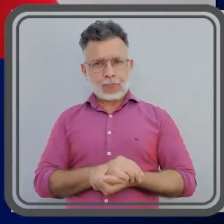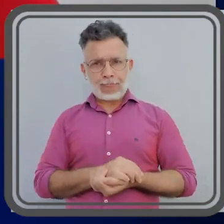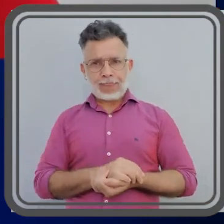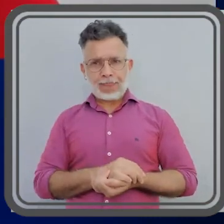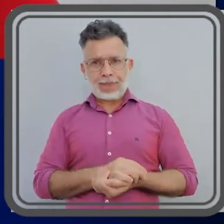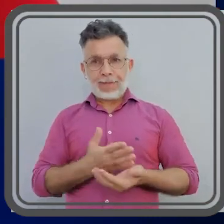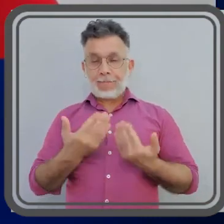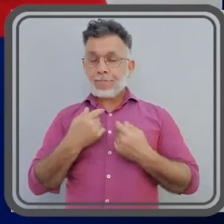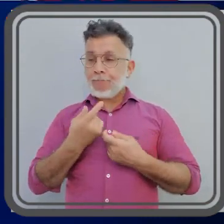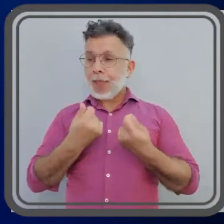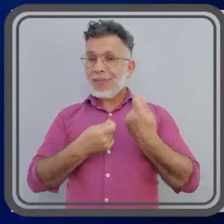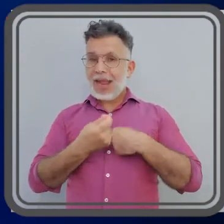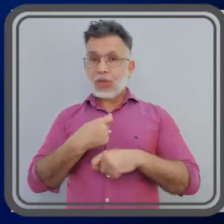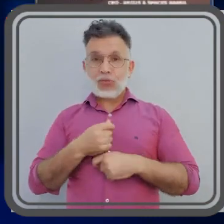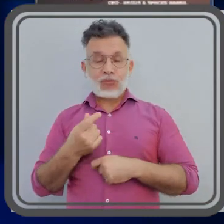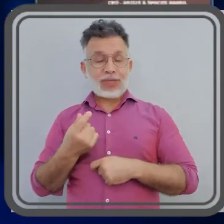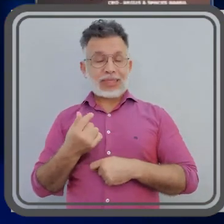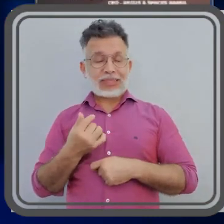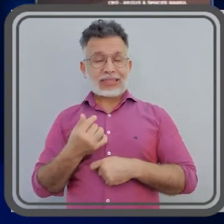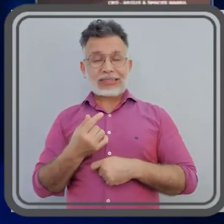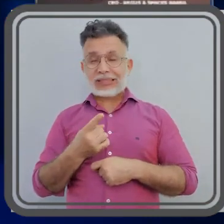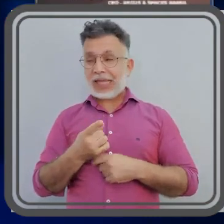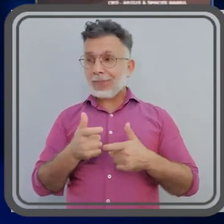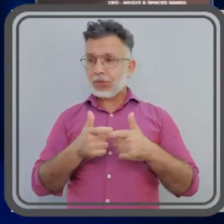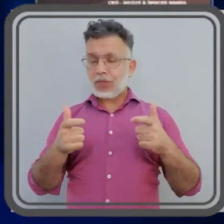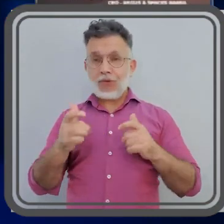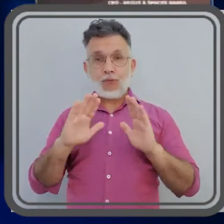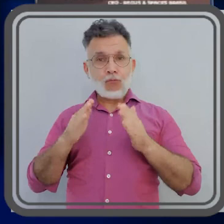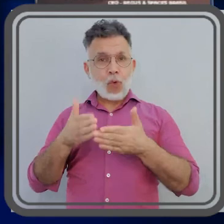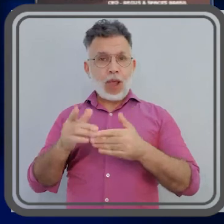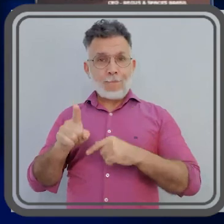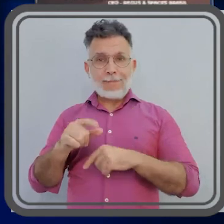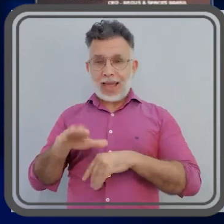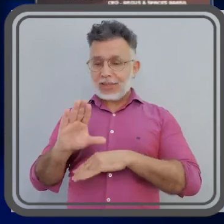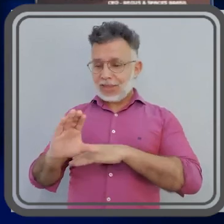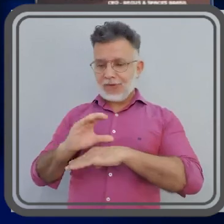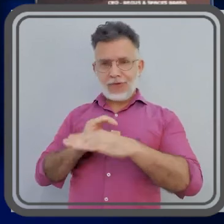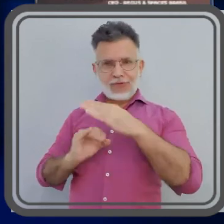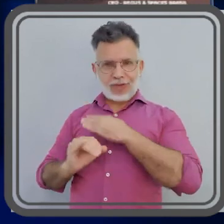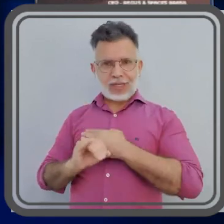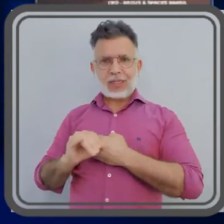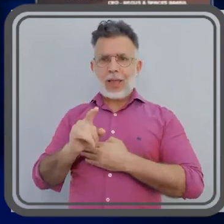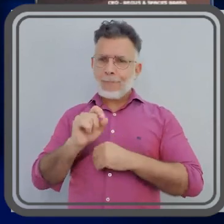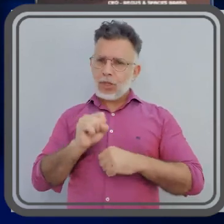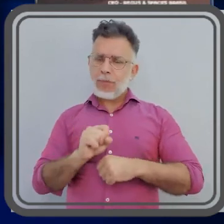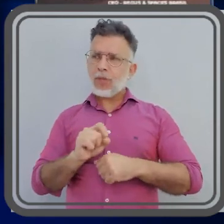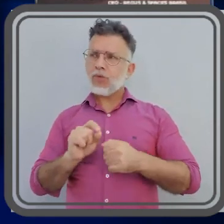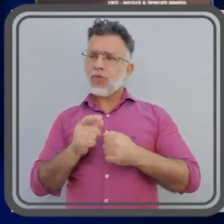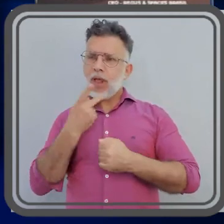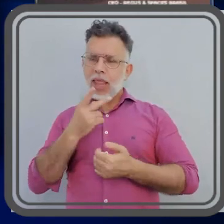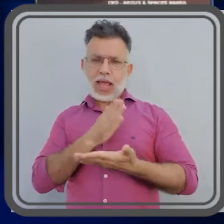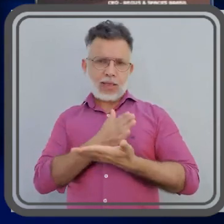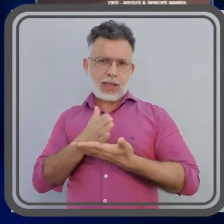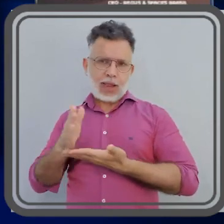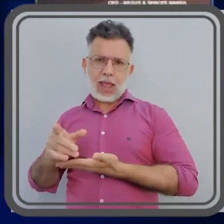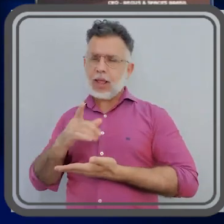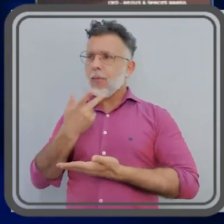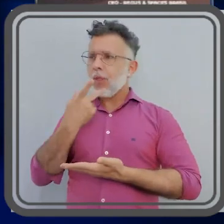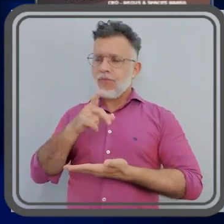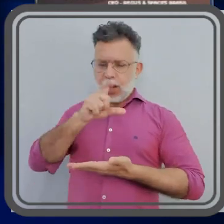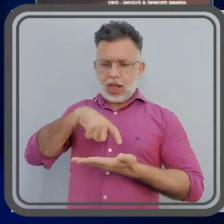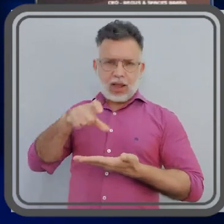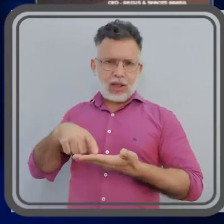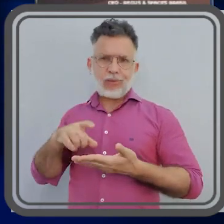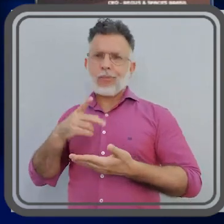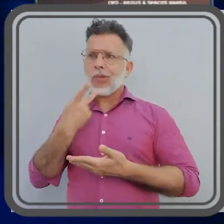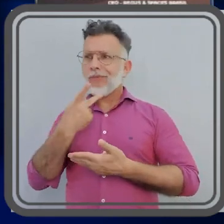Vamos lá, mercado financeiro é muito amplo, vamos focar só na parte de investimentos, porque podemos falar de crédito, podemos falar de cartão de crédito, podemos falar de